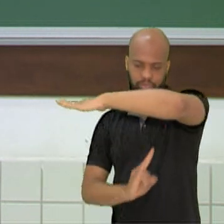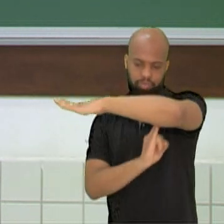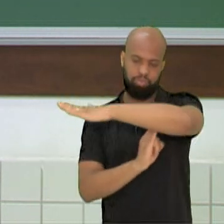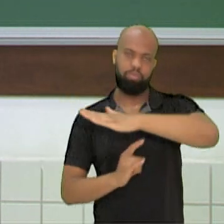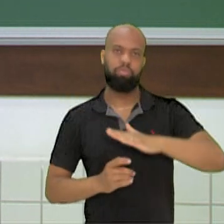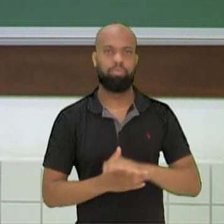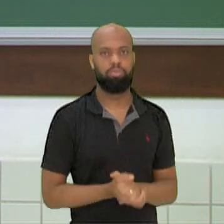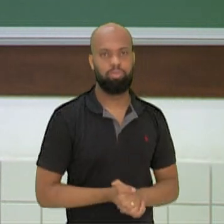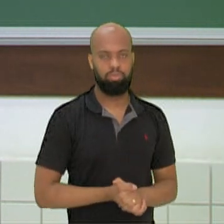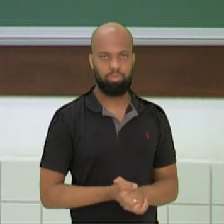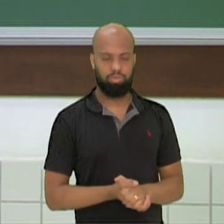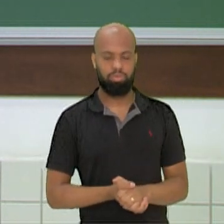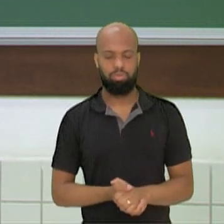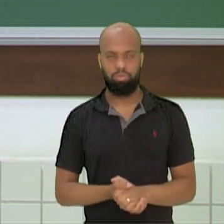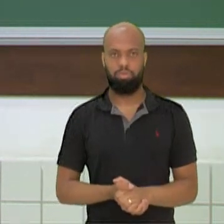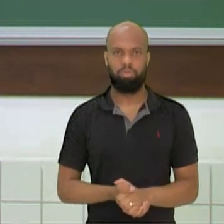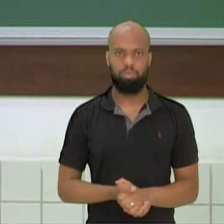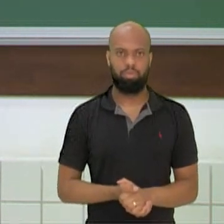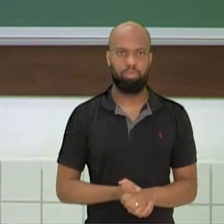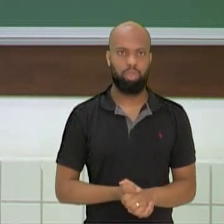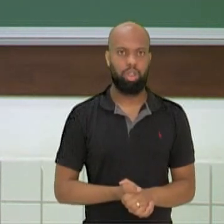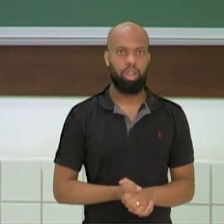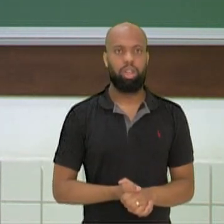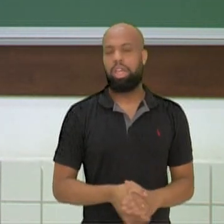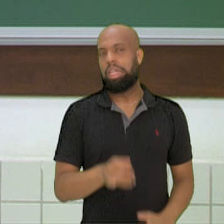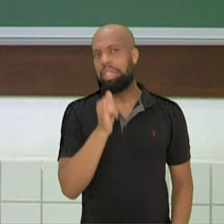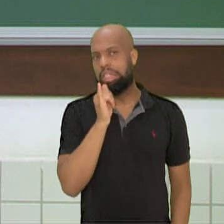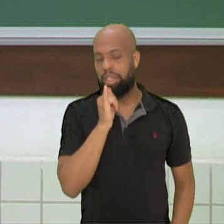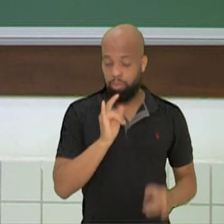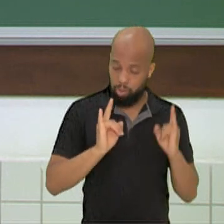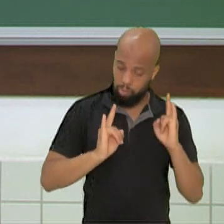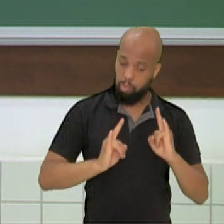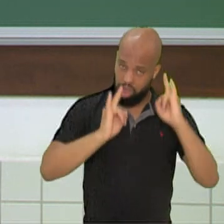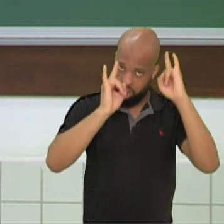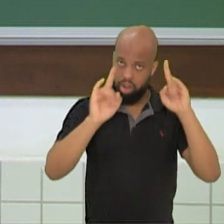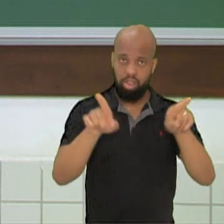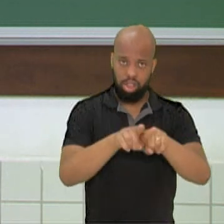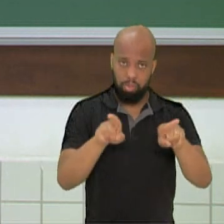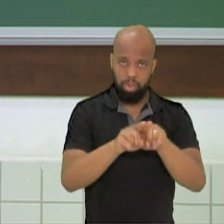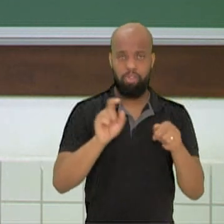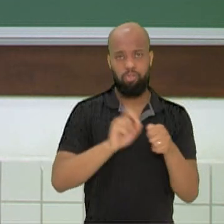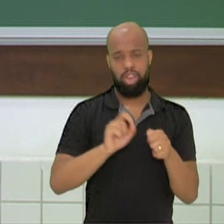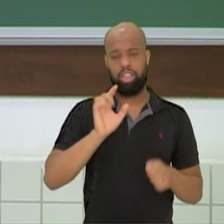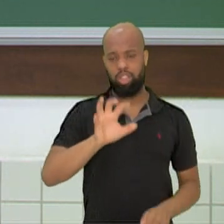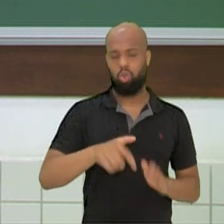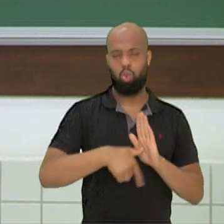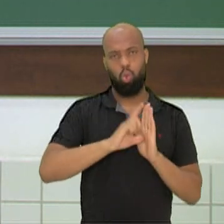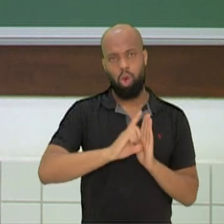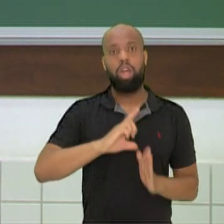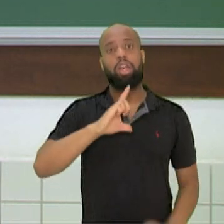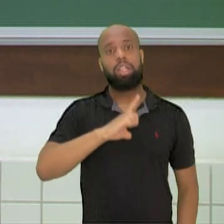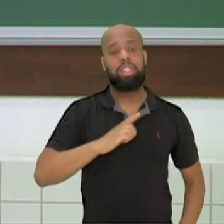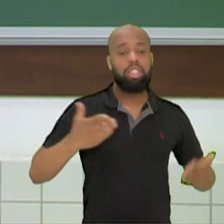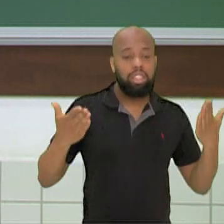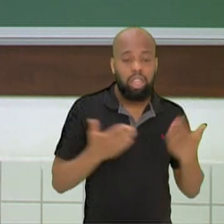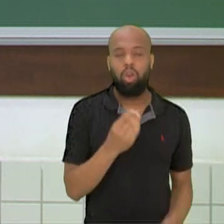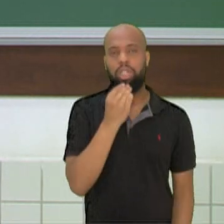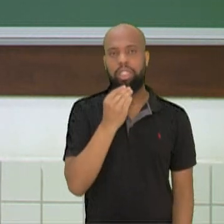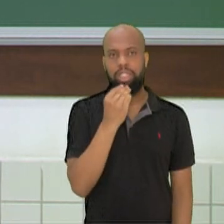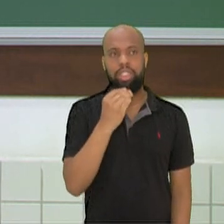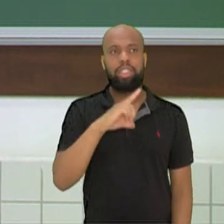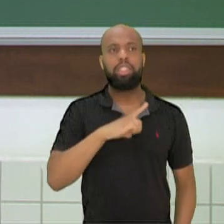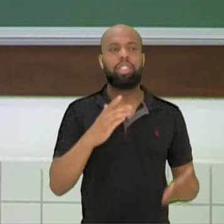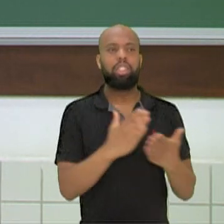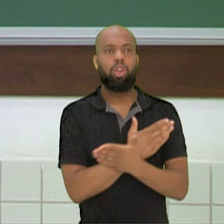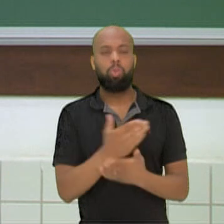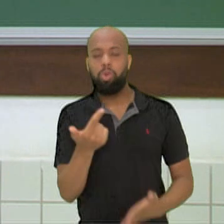como material final ali que você vai ter da ponte, ou prédio que você acaba verificando ali. Então, existem essas possibilidades, existem